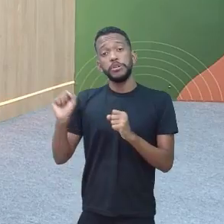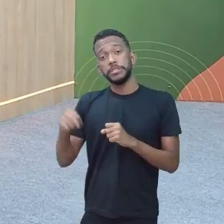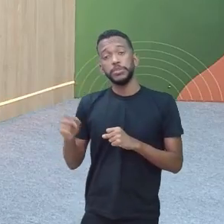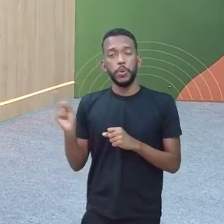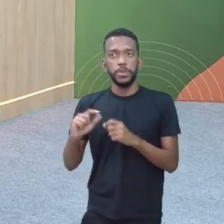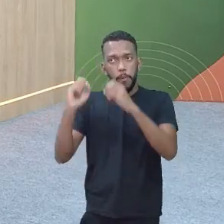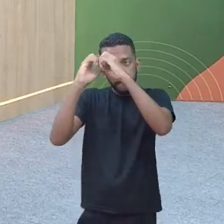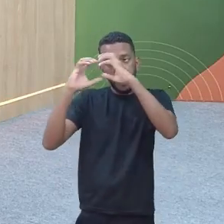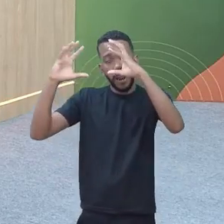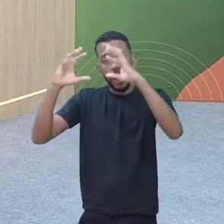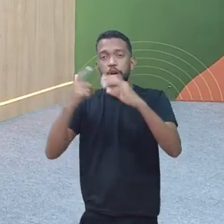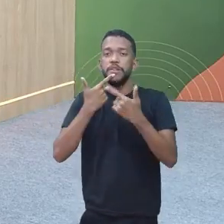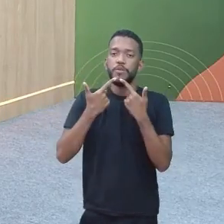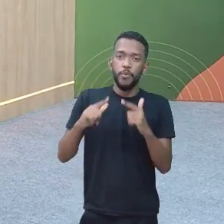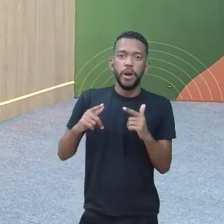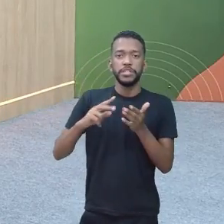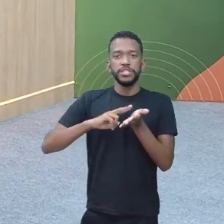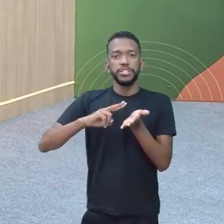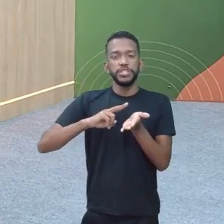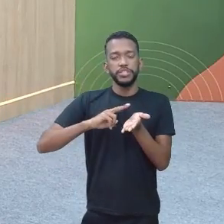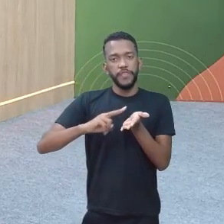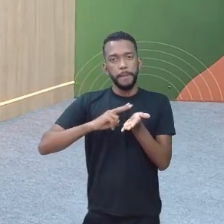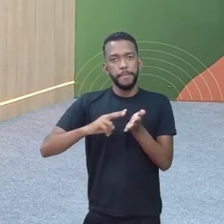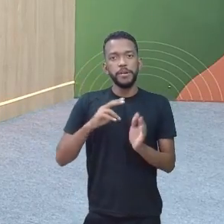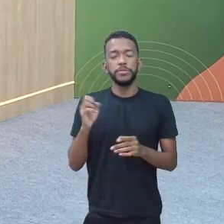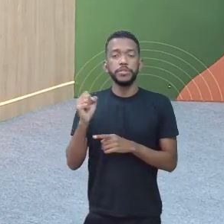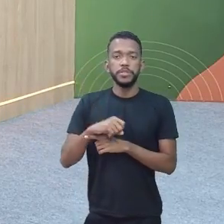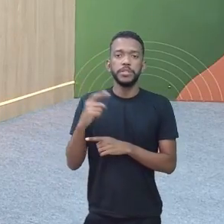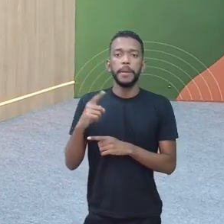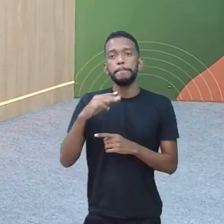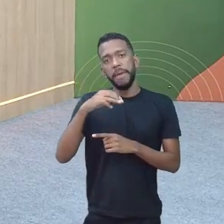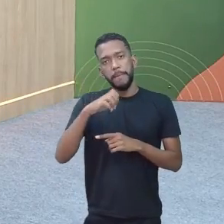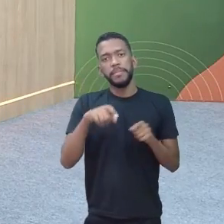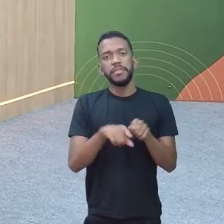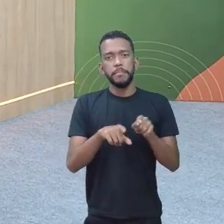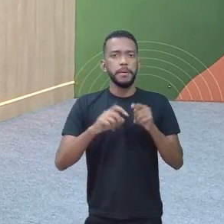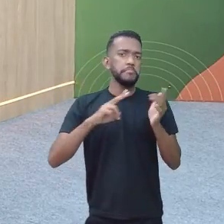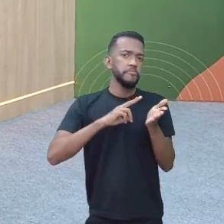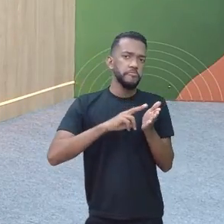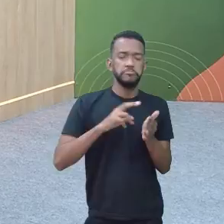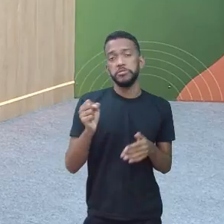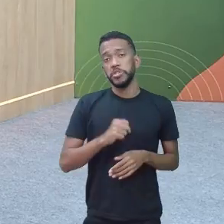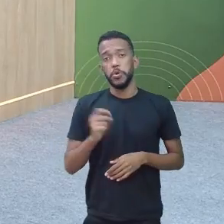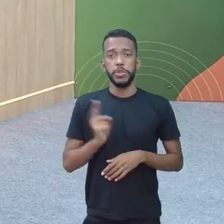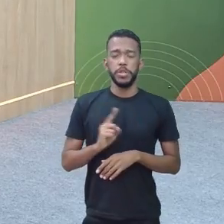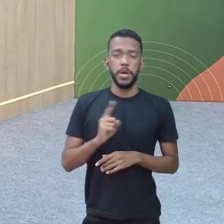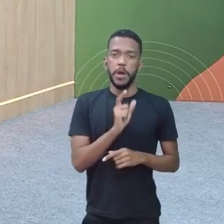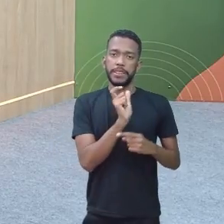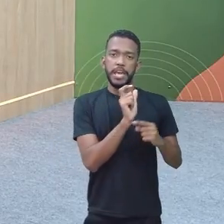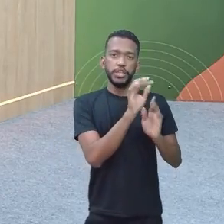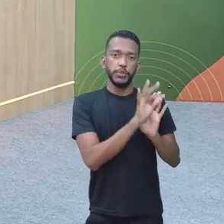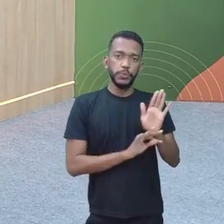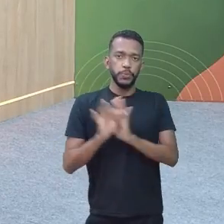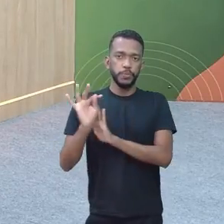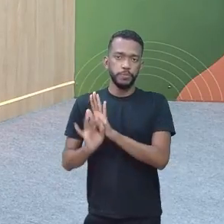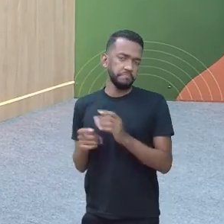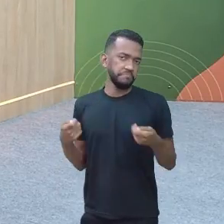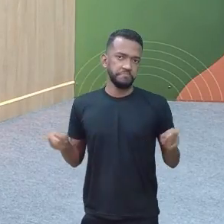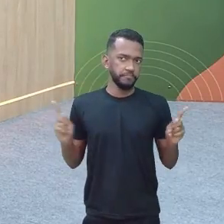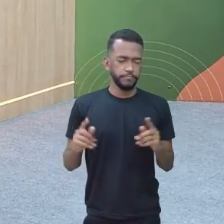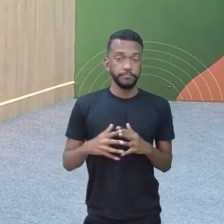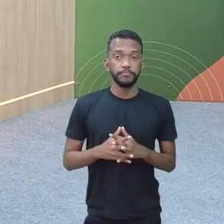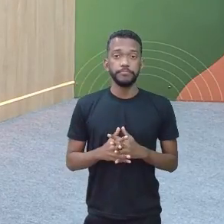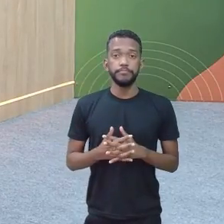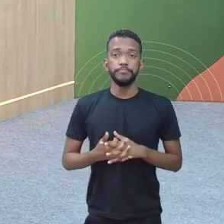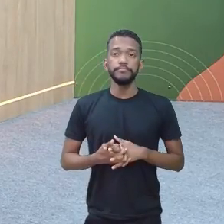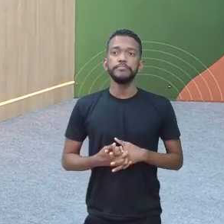não linguagem verbal, assim como o meme pode ter ou não linguagem verbal. Mas a gente percebe que algumas coisas se mantêm,